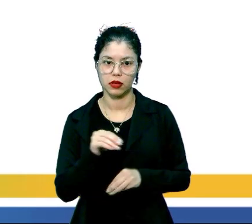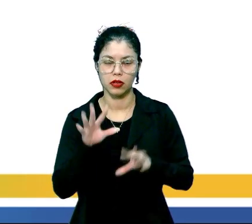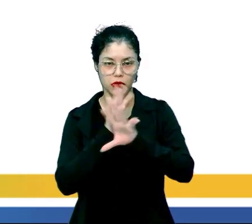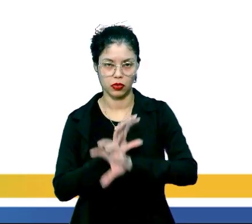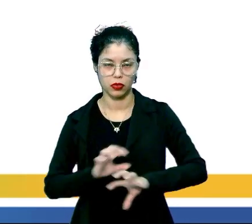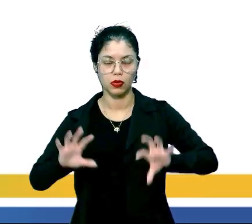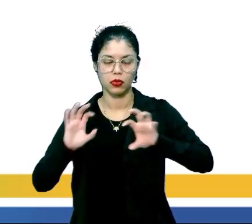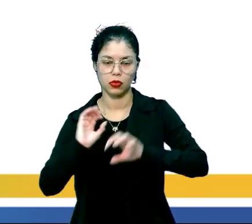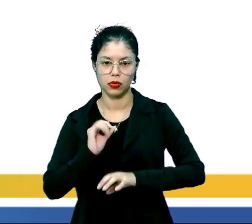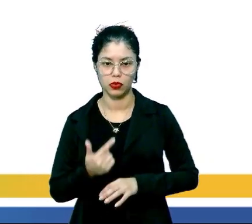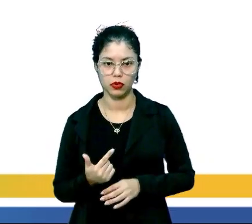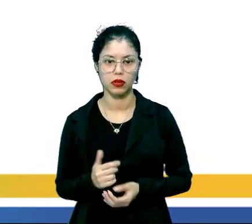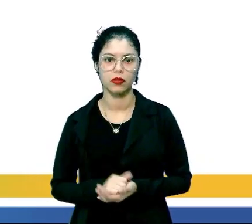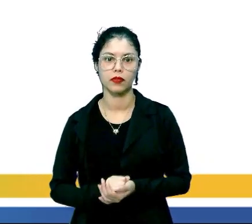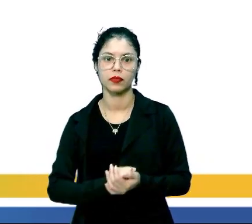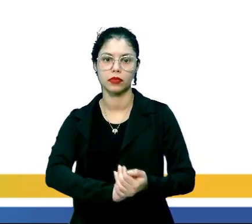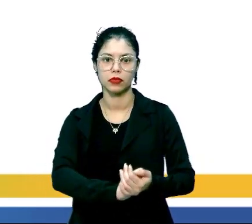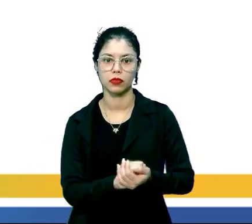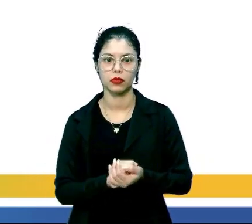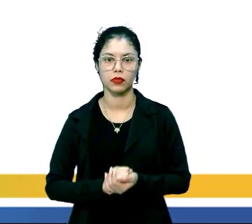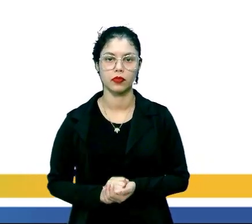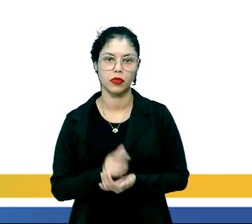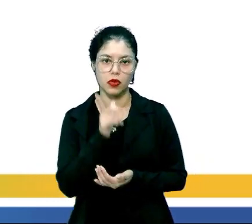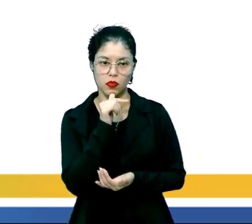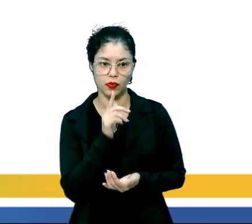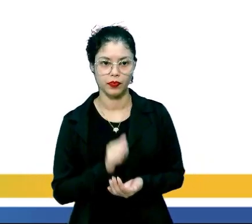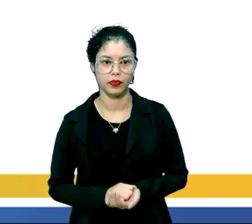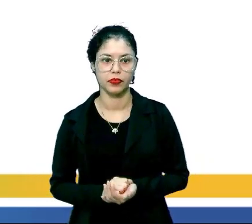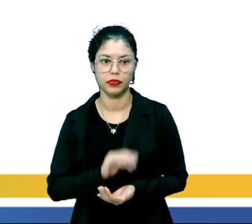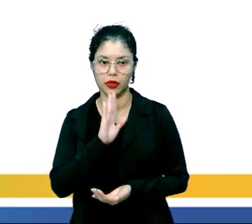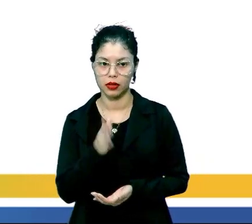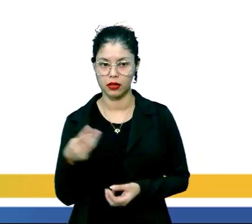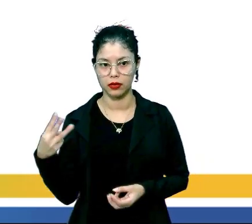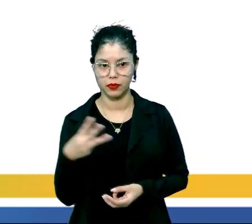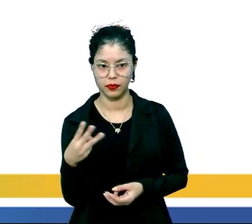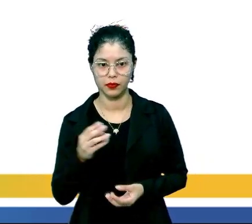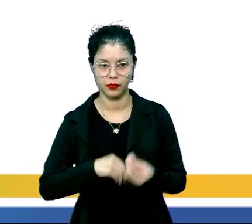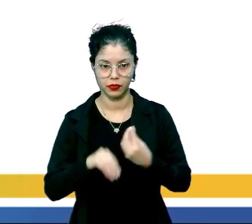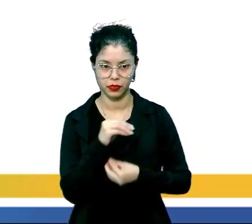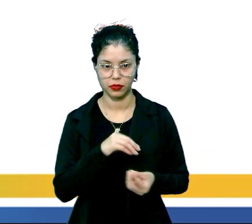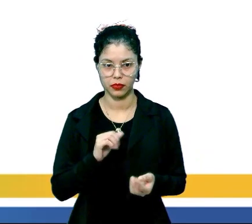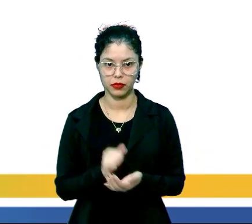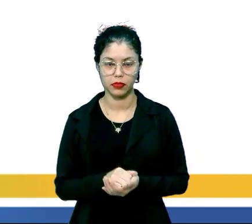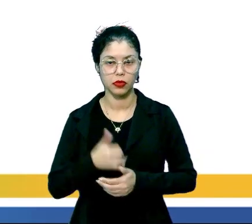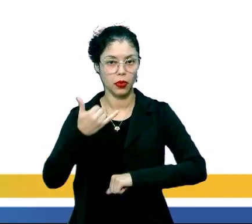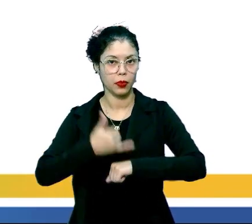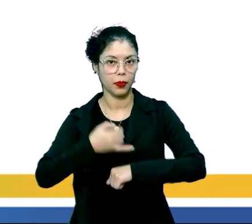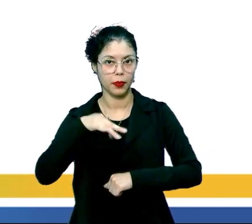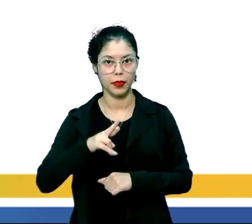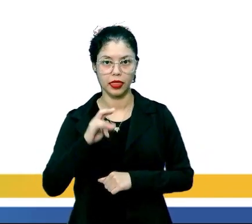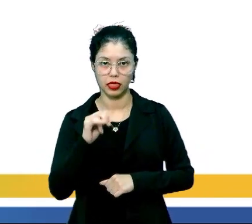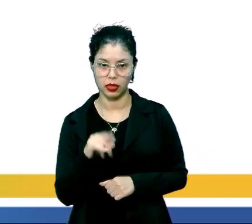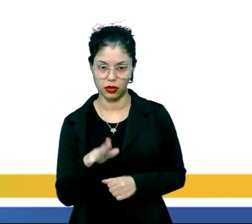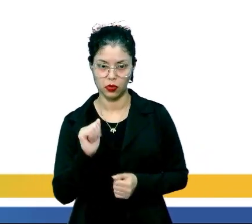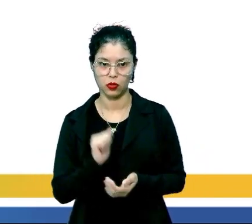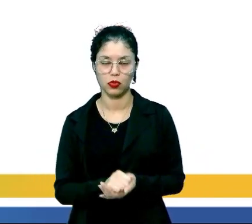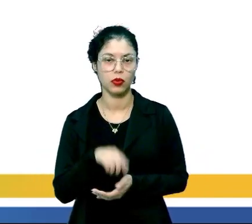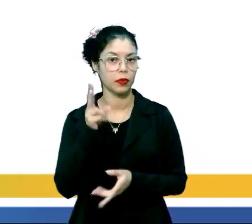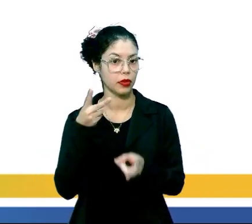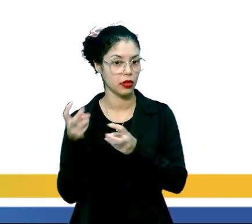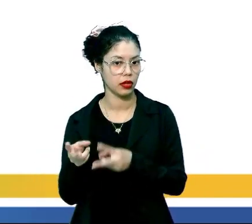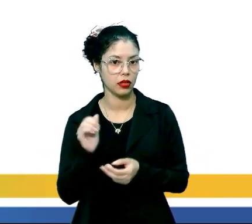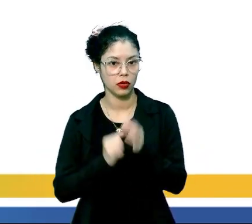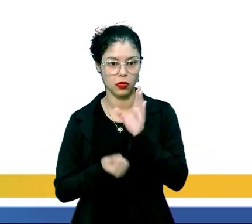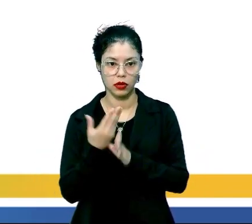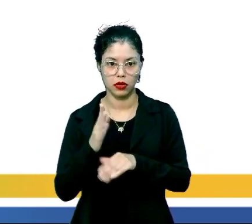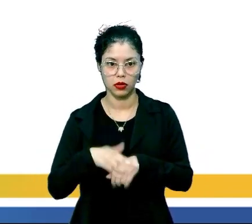gás oxigênio, produzindo CO2 e água. Já a terceira reação é a combustão do metano. Perceba que a combustão do metano